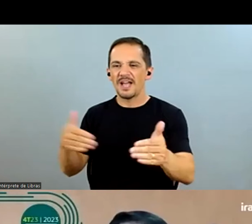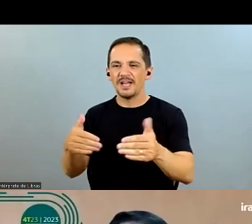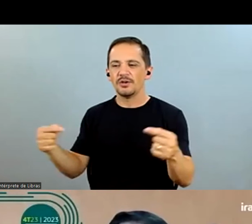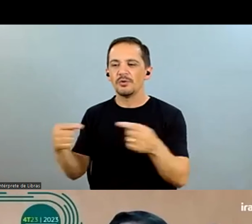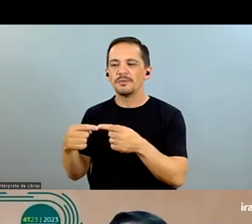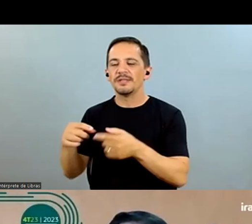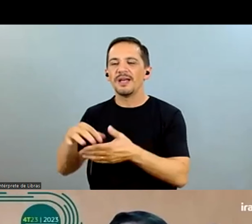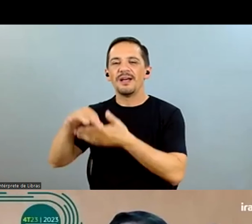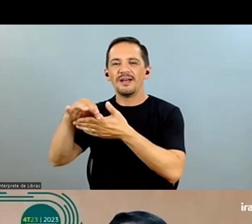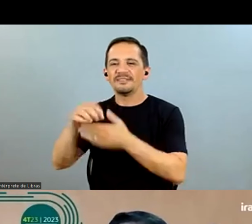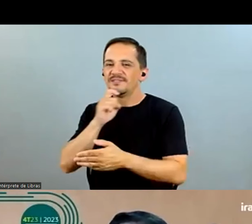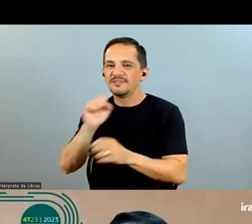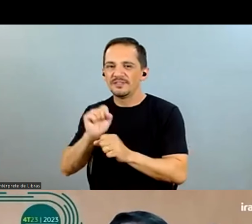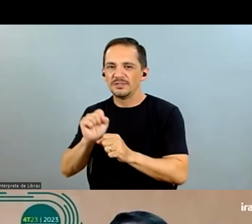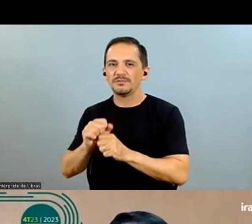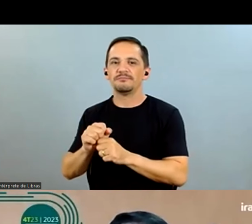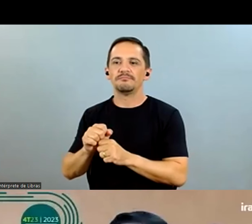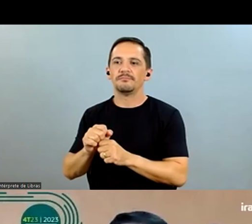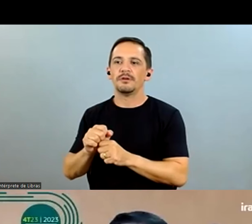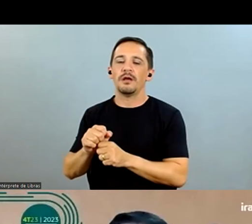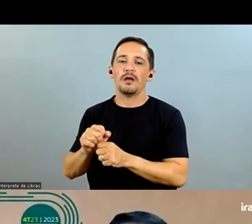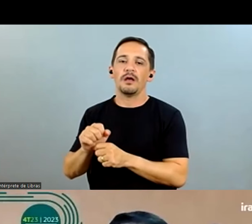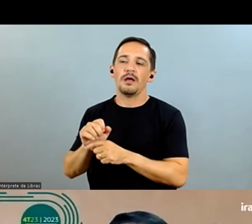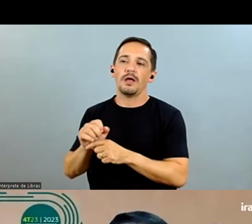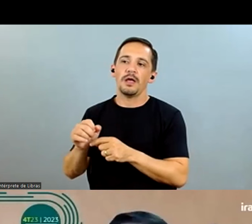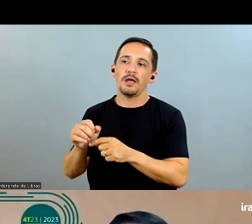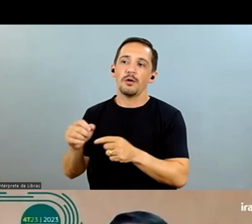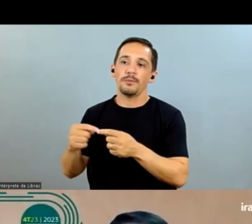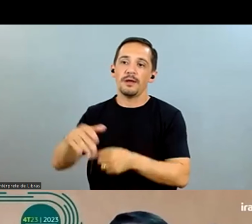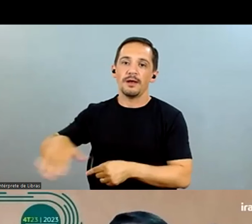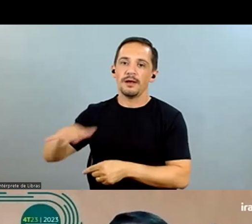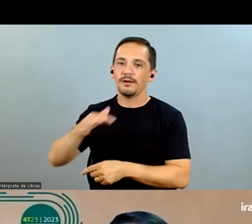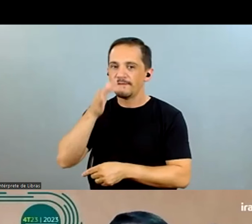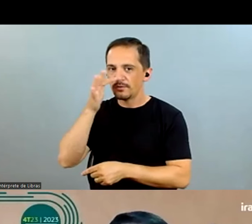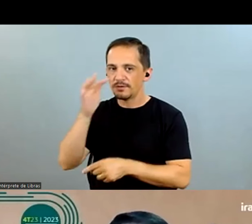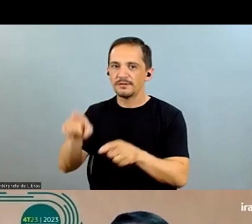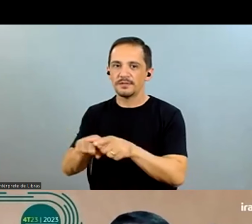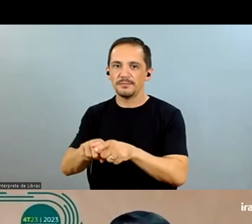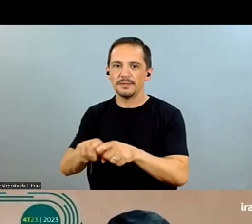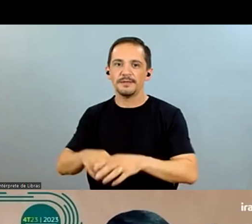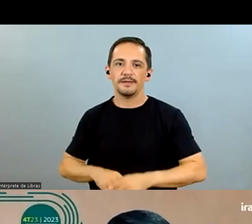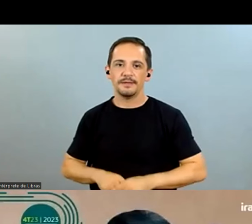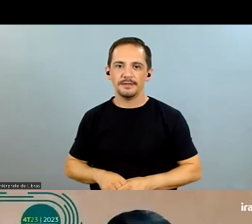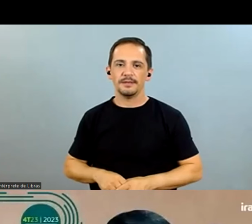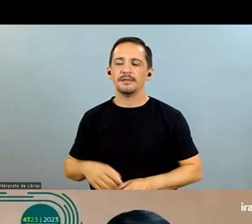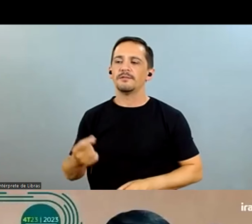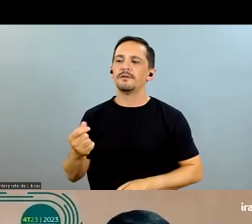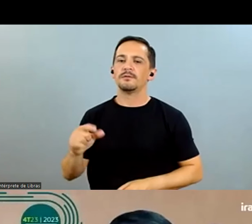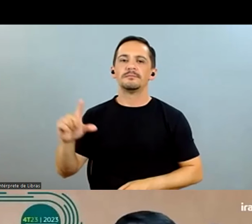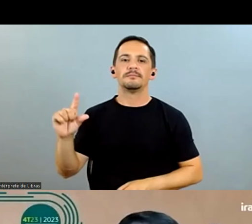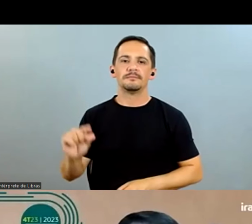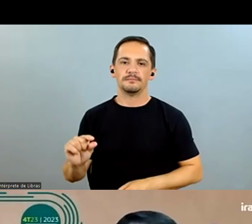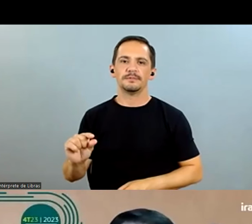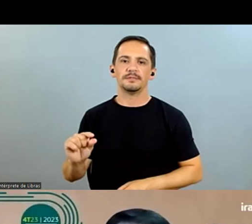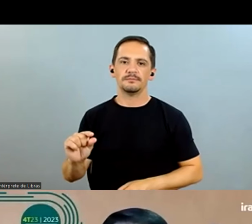pela produtividade nas plantas mas ela acaba tendo um preço médio um pouco menor do que contas médias e pequenas né Então